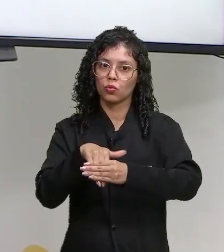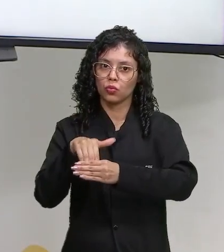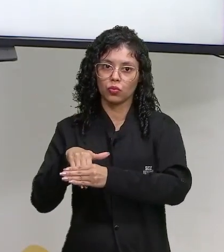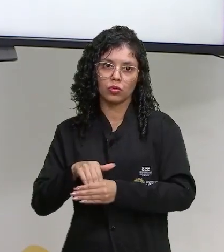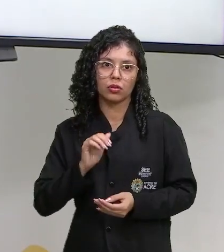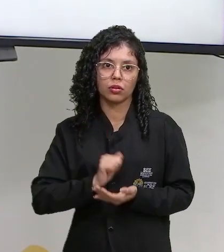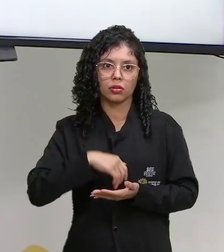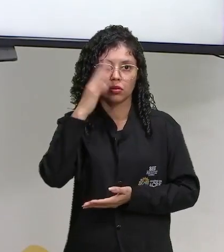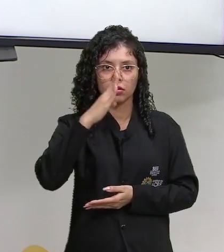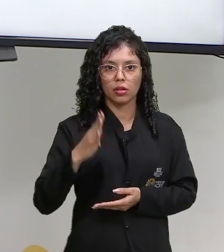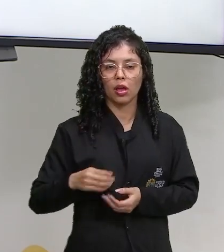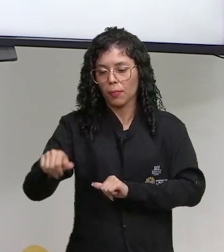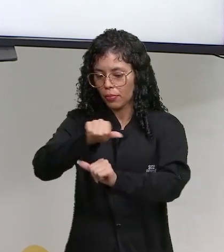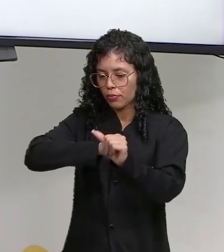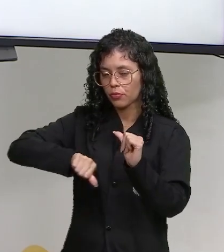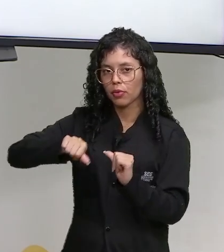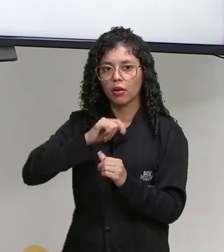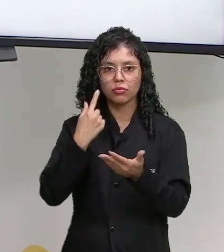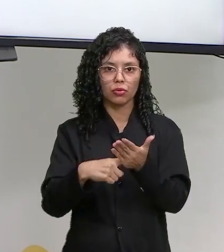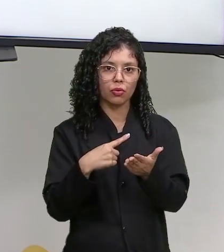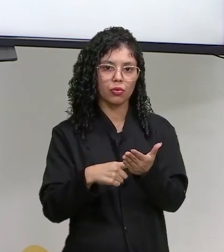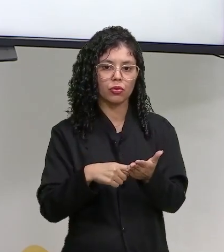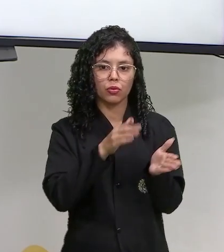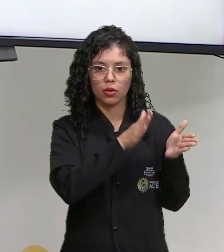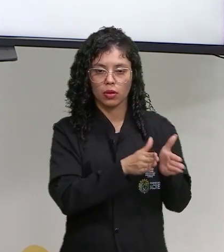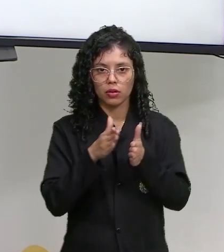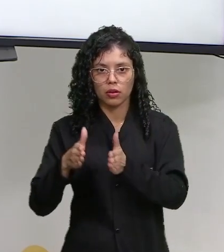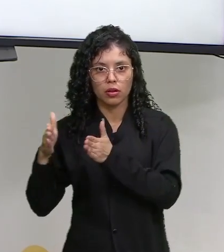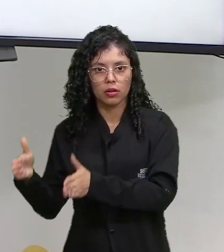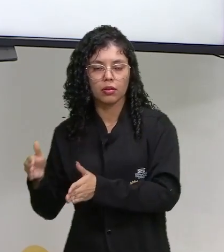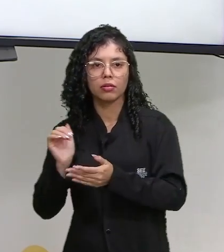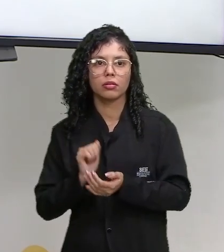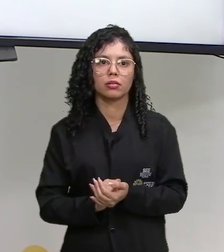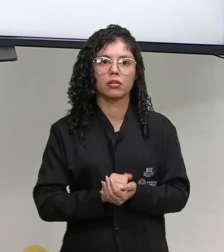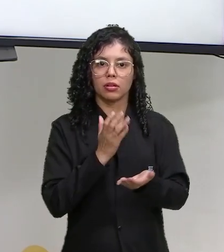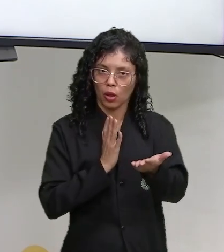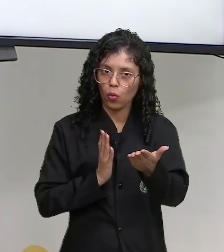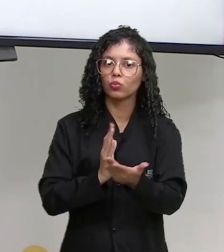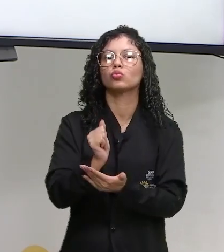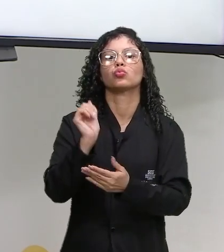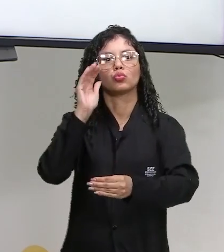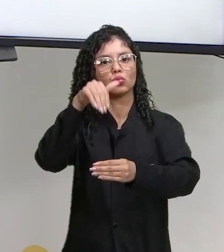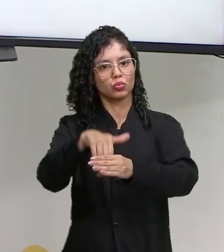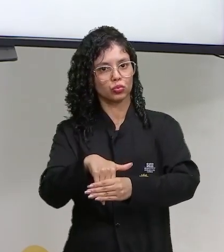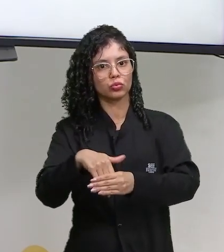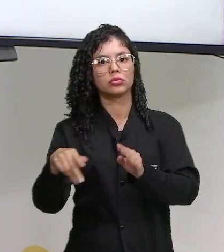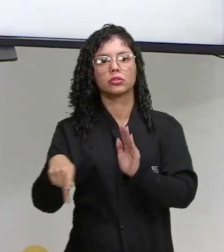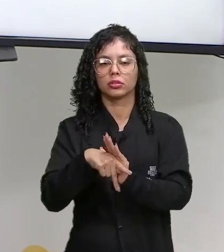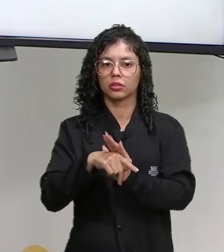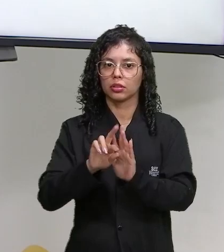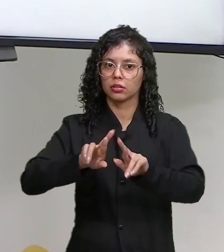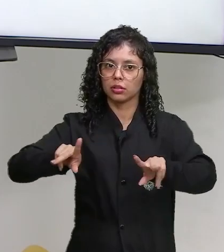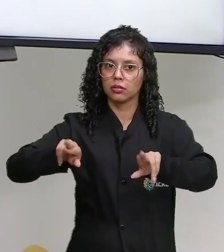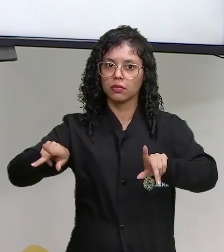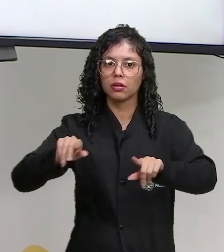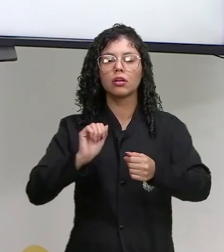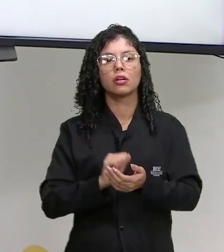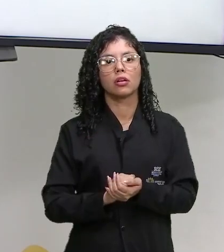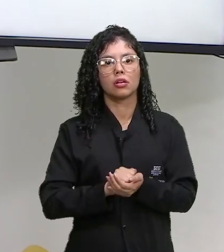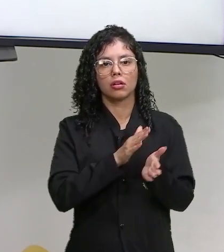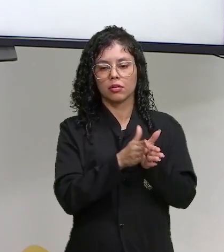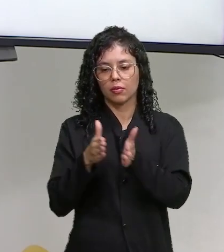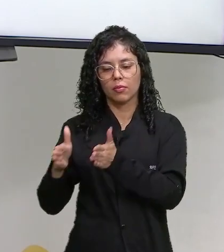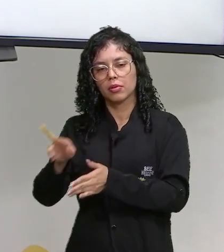se modificar de acordo com as fases, né? A conquista do voto vai se dar diferentemente em vários momentos da